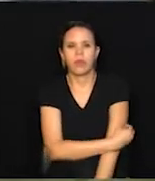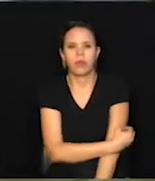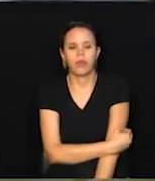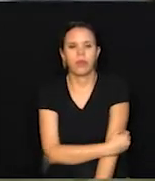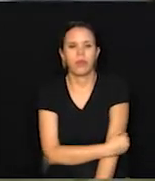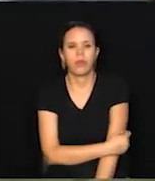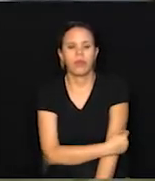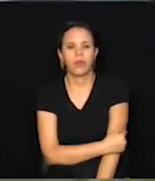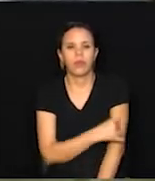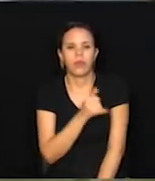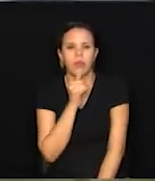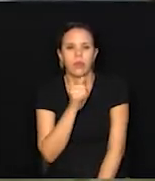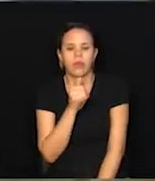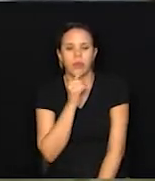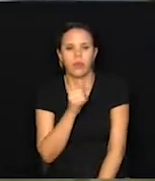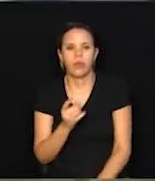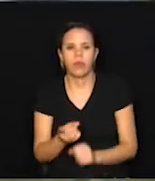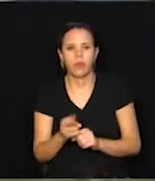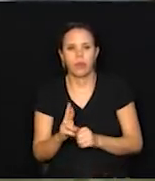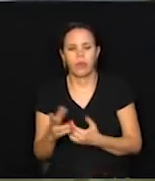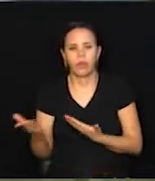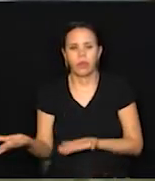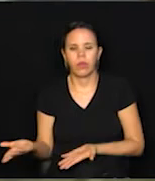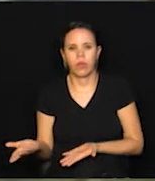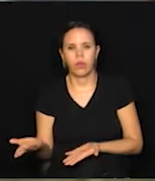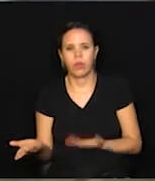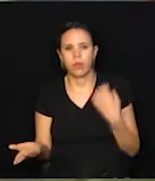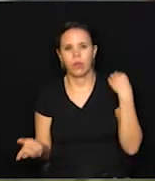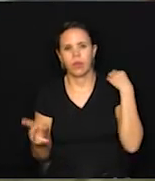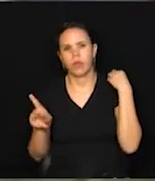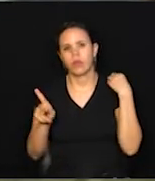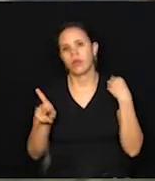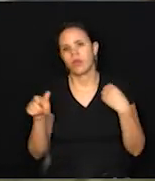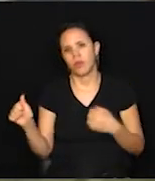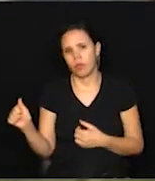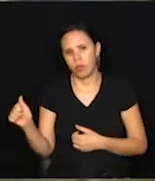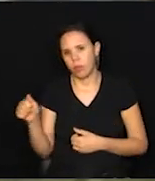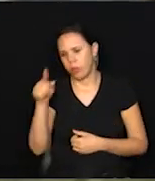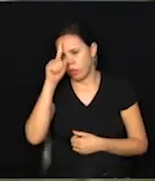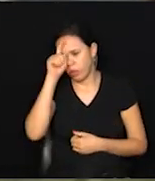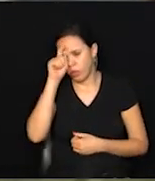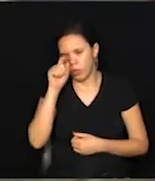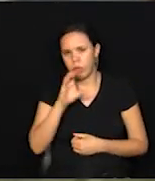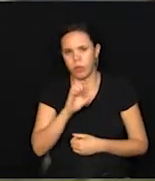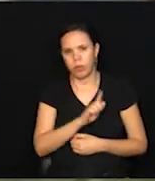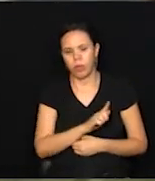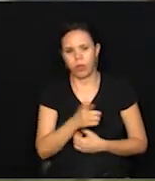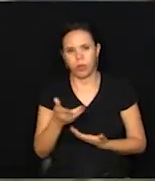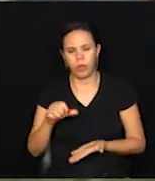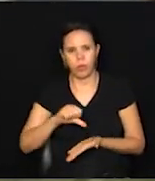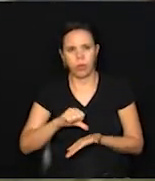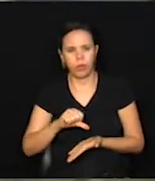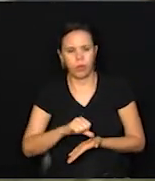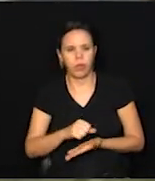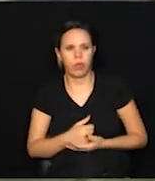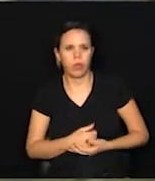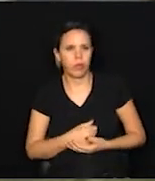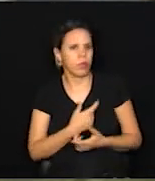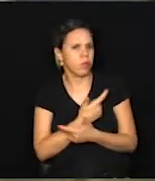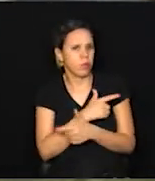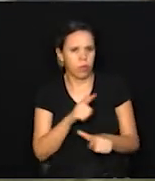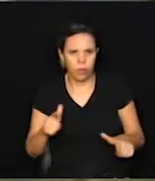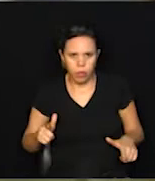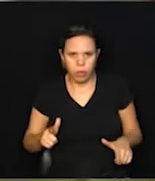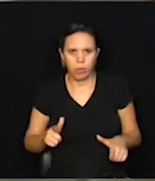é, por exemplo, doutor Sérgio, aqui no PA Campo Grande, nós não temos, eu moro aqui na região do Campo Grande, nós não temos, a